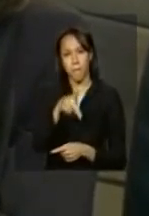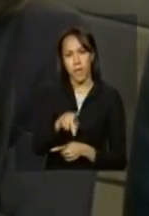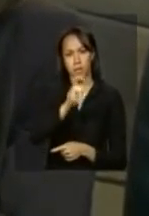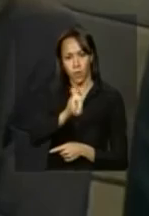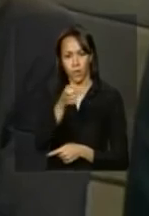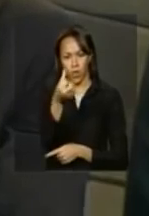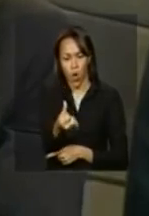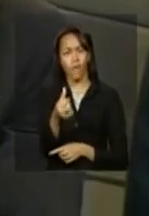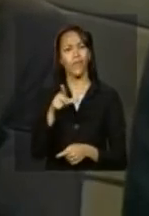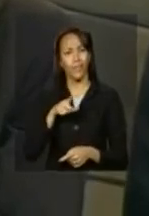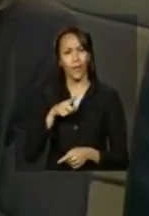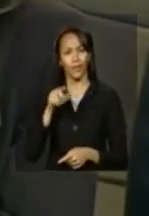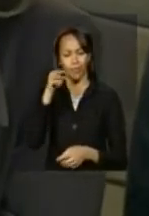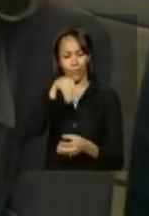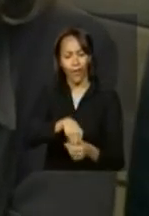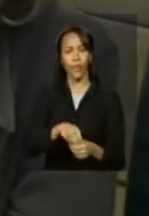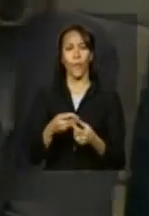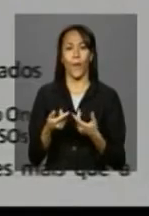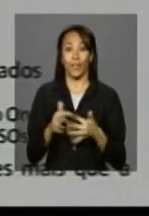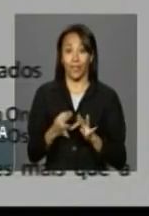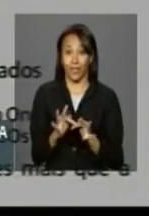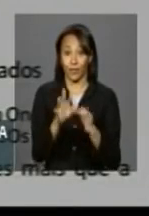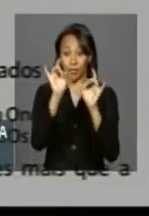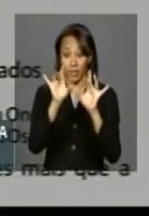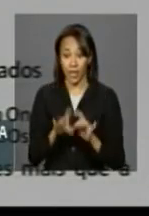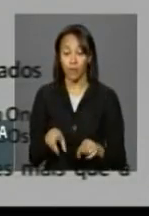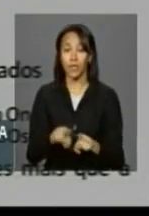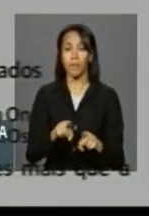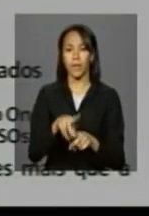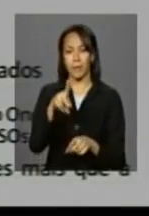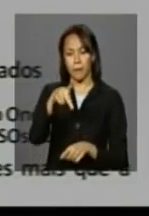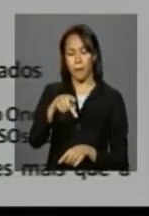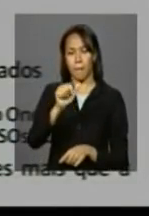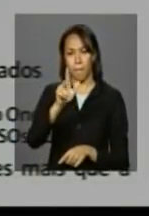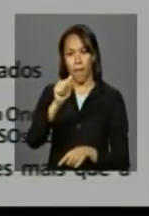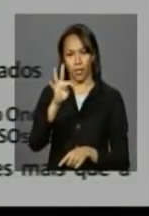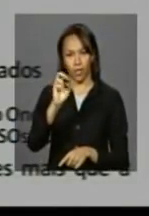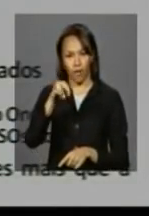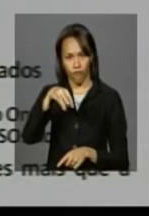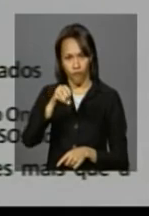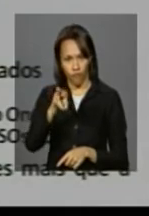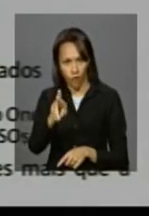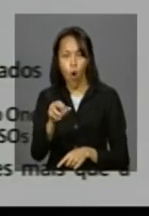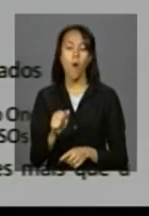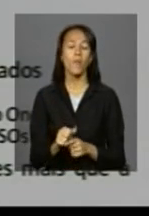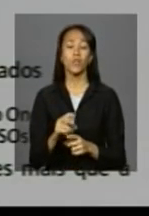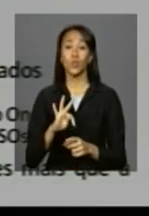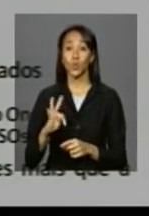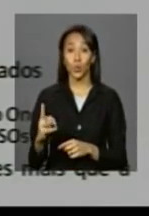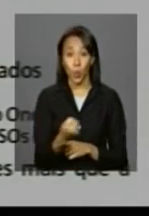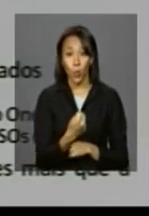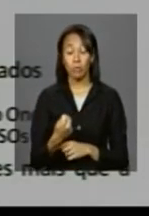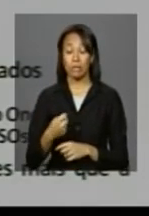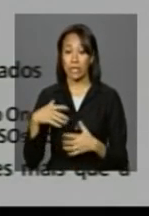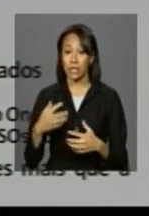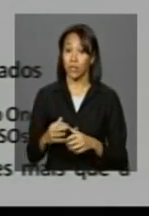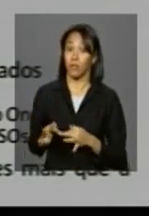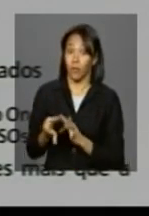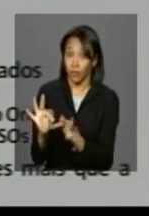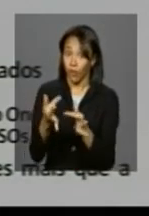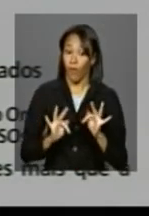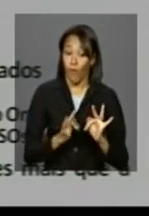tem uma tecnologia especial, e as plataformas replicantes para o pré-sal. Todas elas desafios tecnológicos